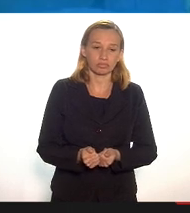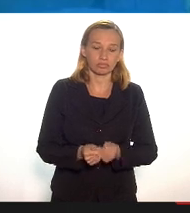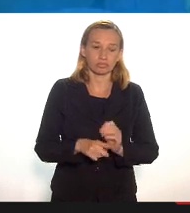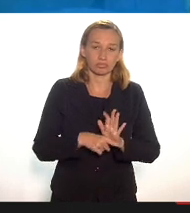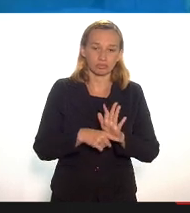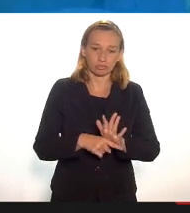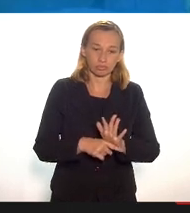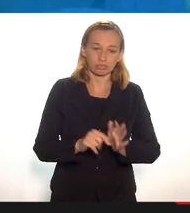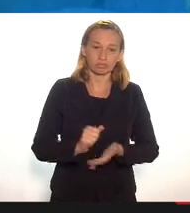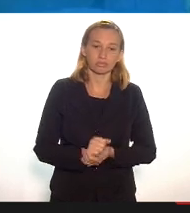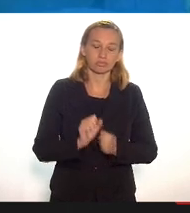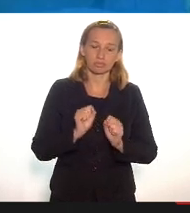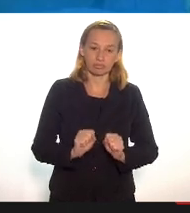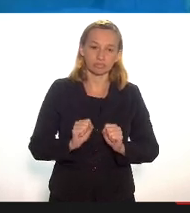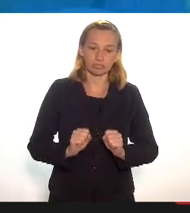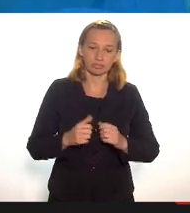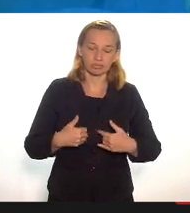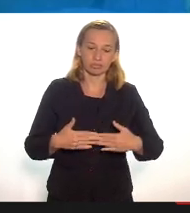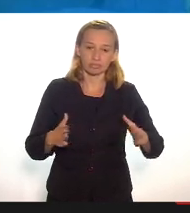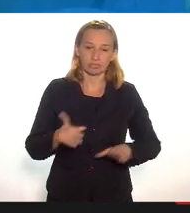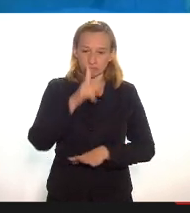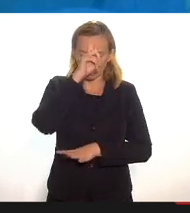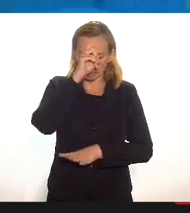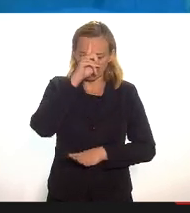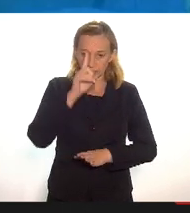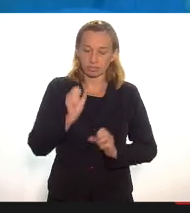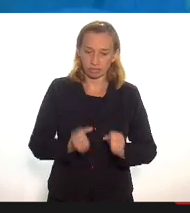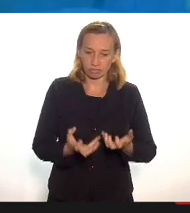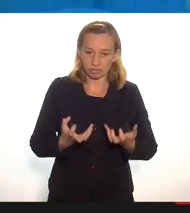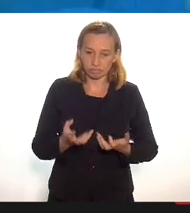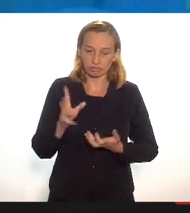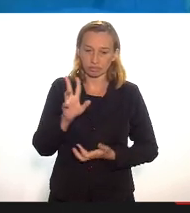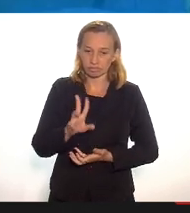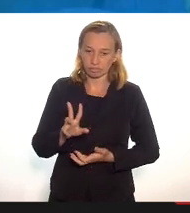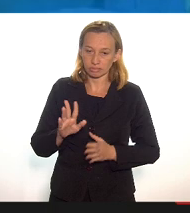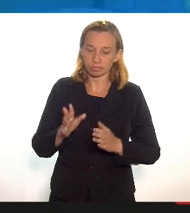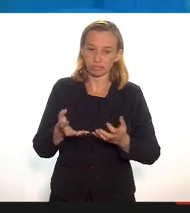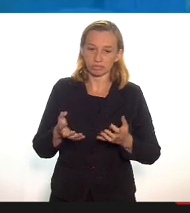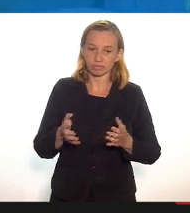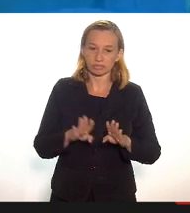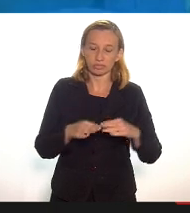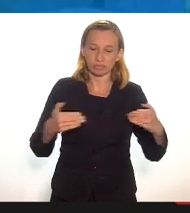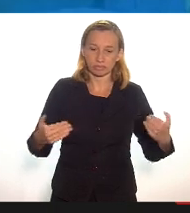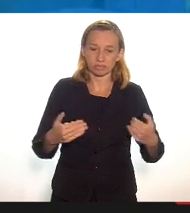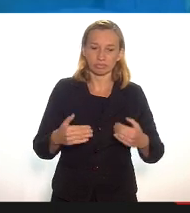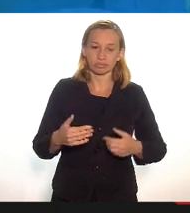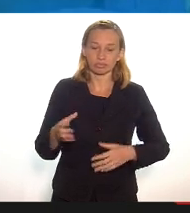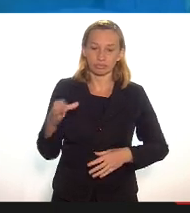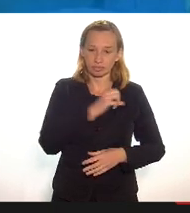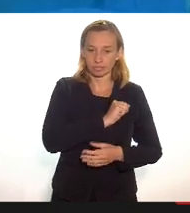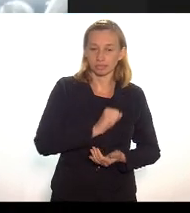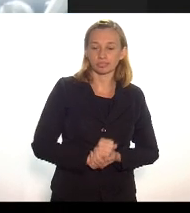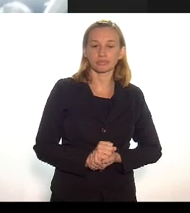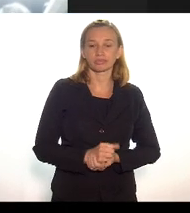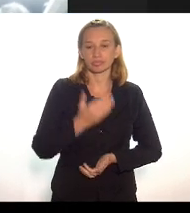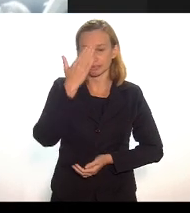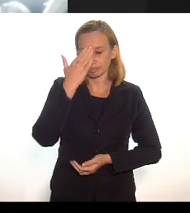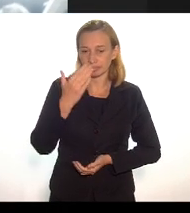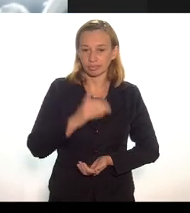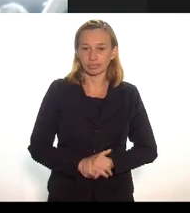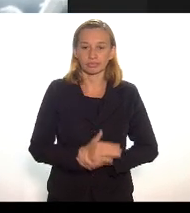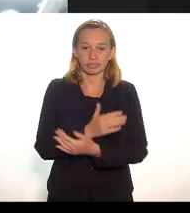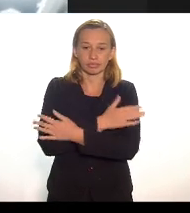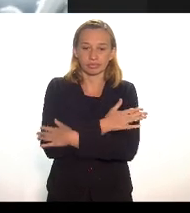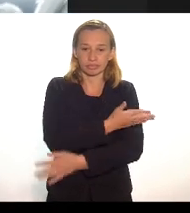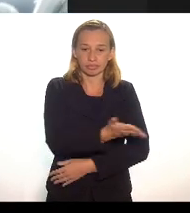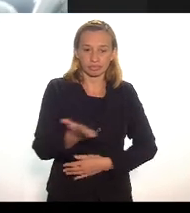prontos, que podem ser muito bem abertos, se eles quiserem, eles abrem isso rapidamente. Basta o desejo político deles. Obrigado. Um abraço para